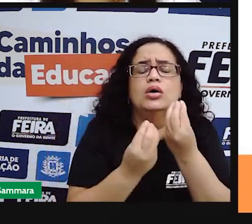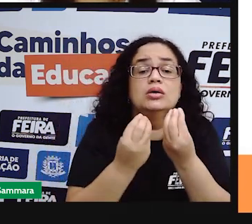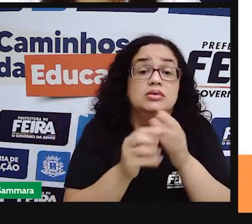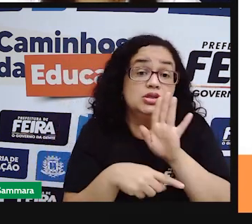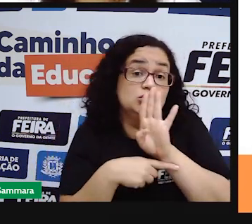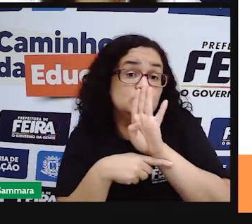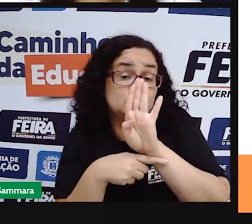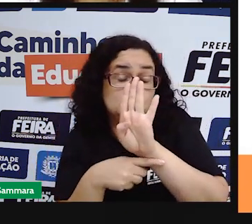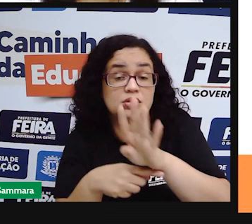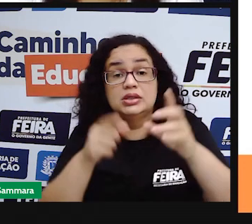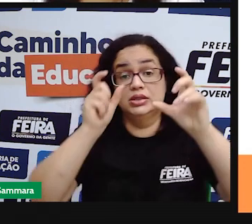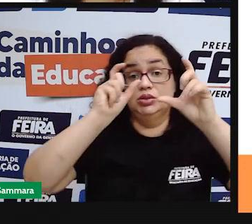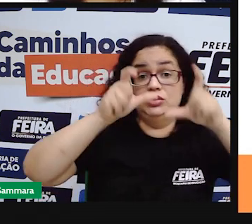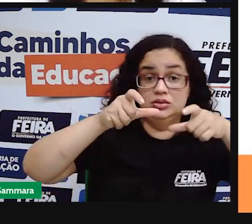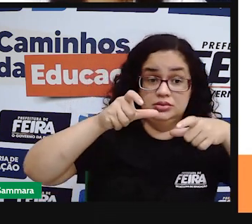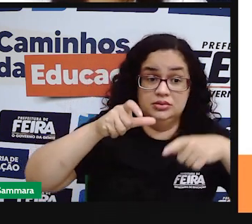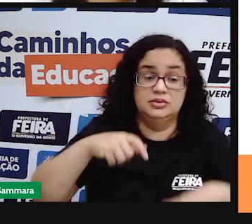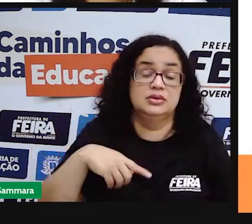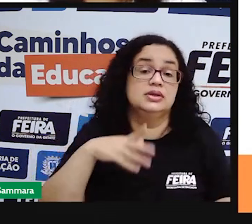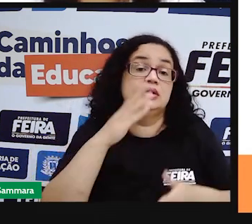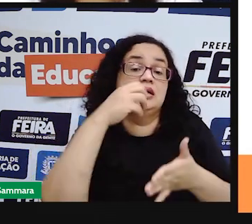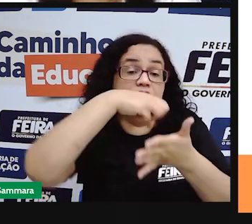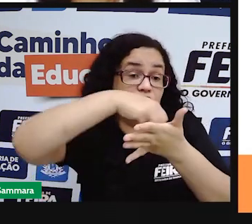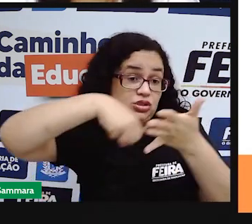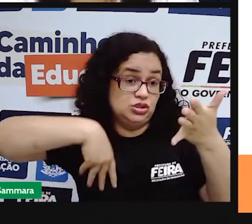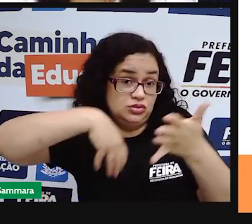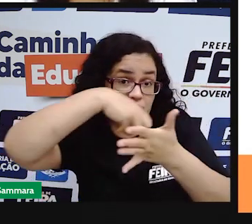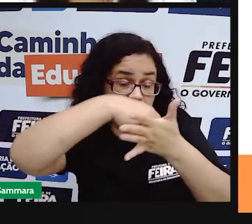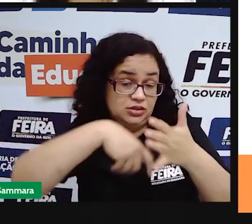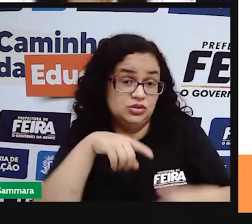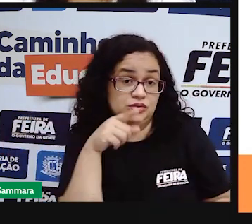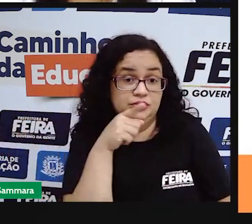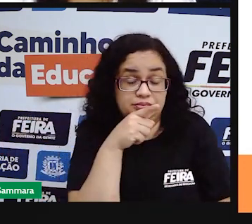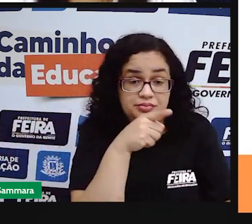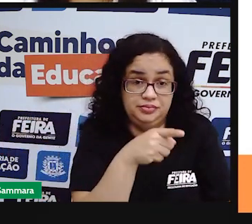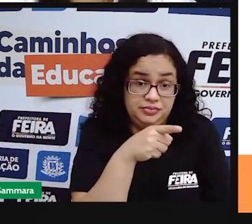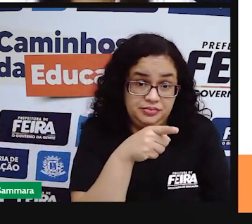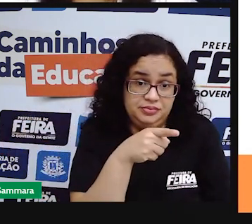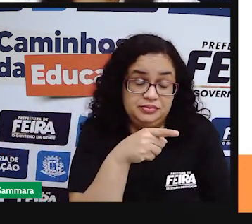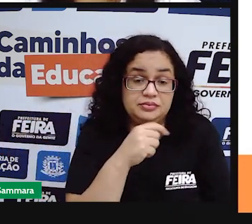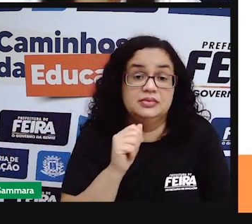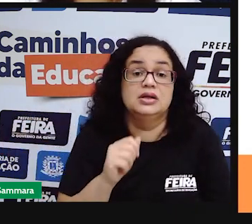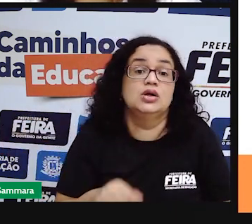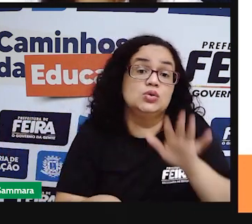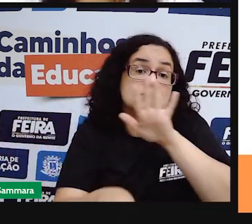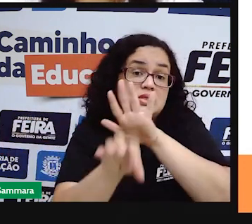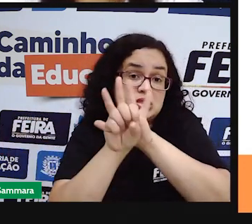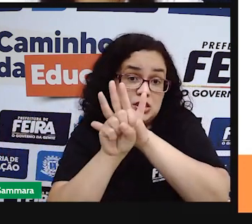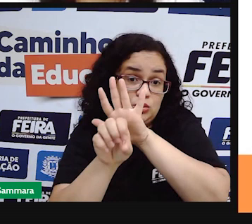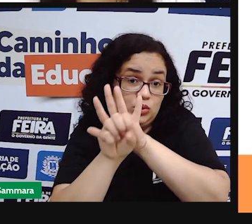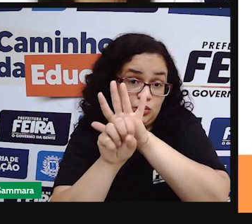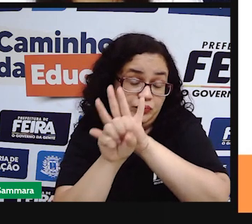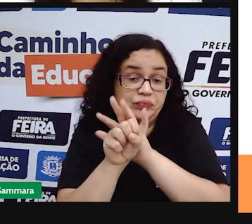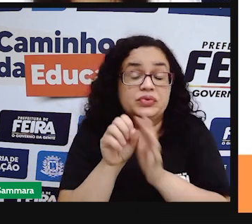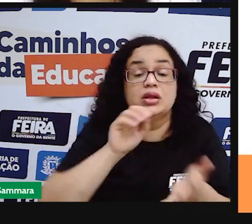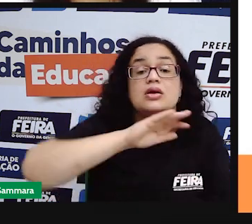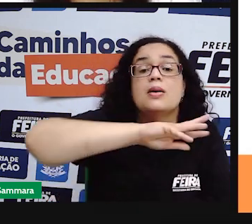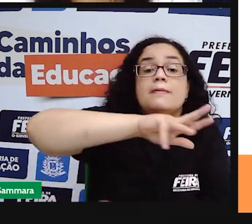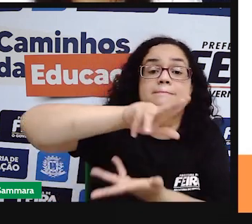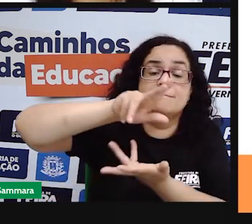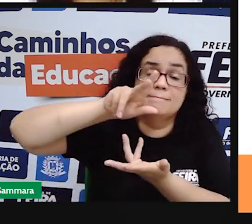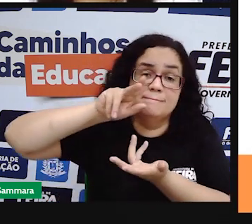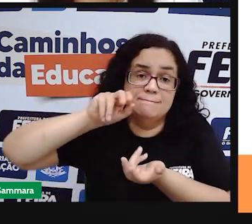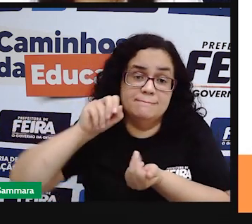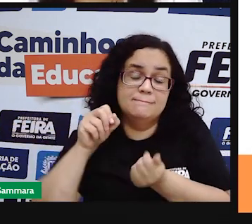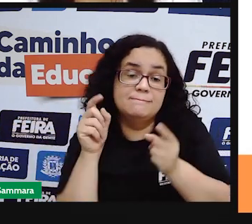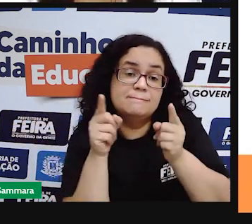a localização. Nessa atividade aqui é um símbolo, né, representando o planeta e objetos pequenos,